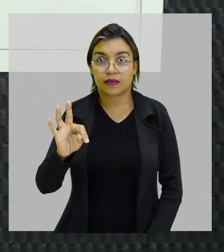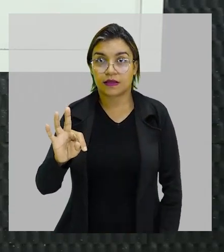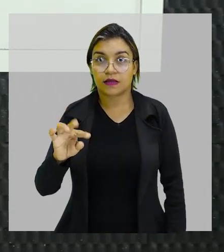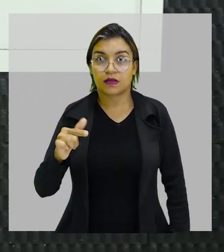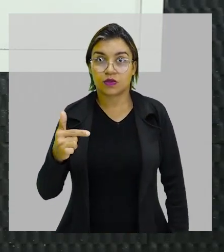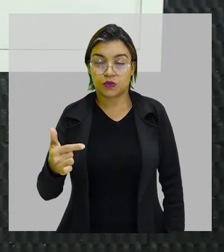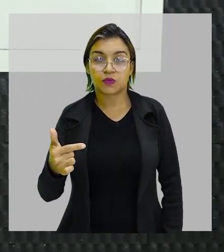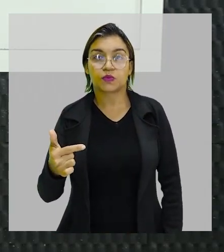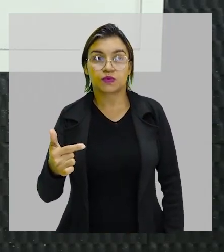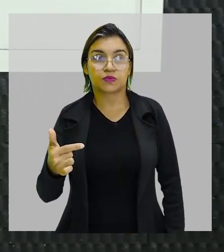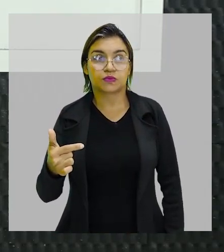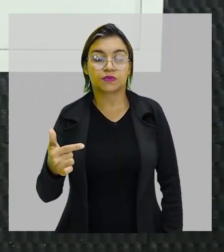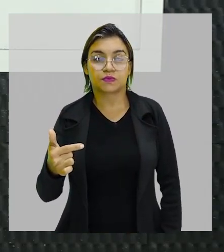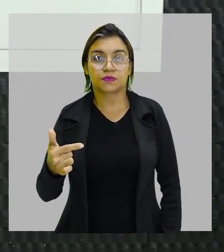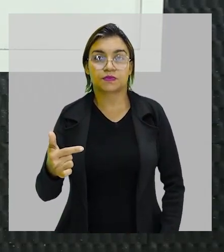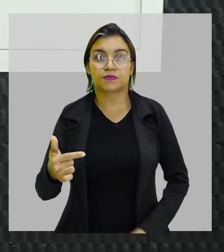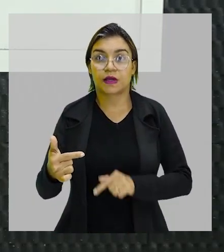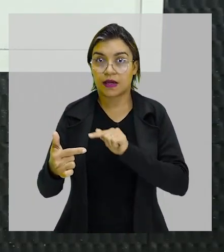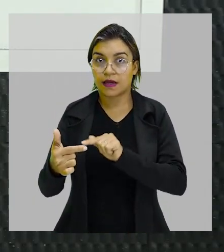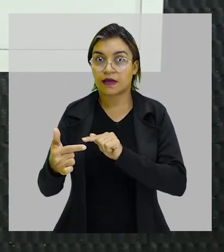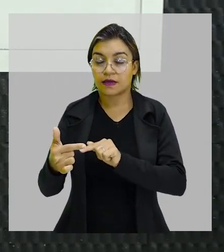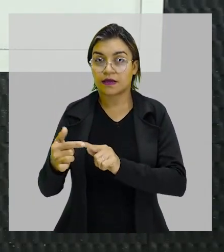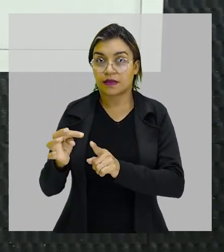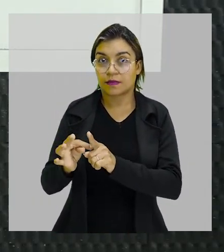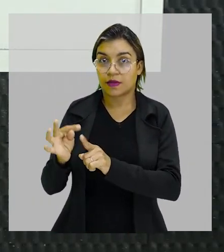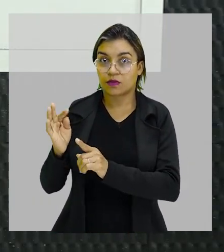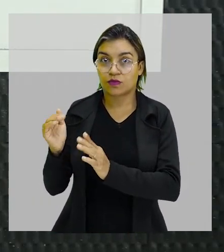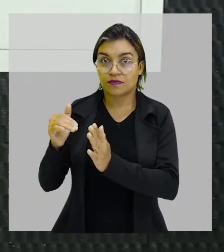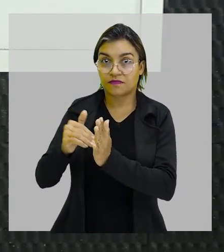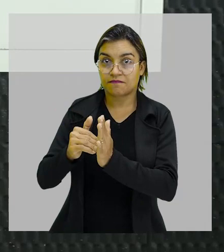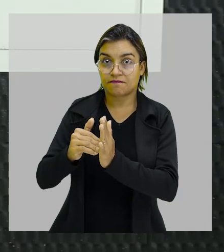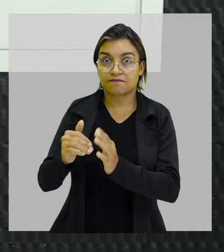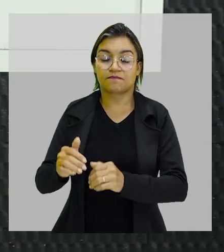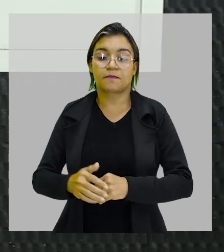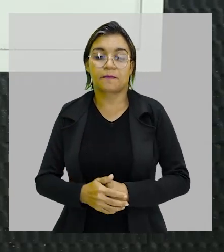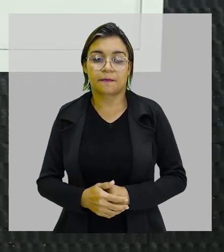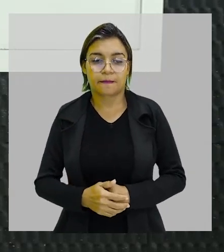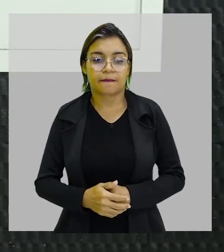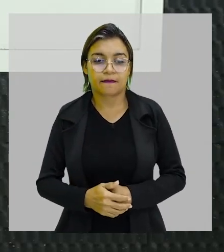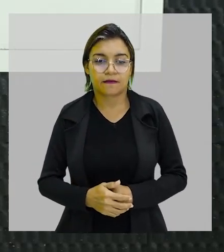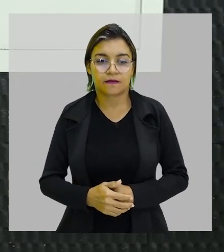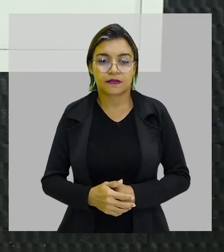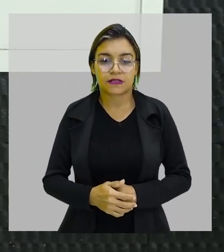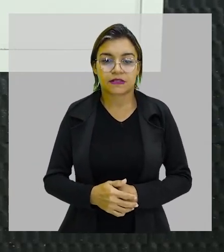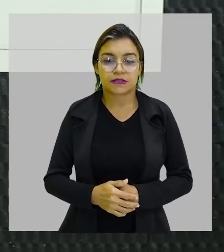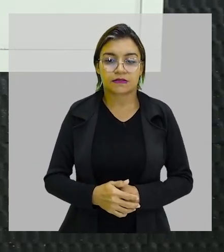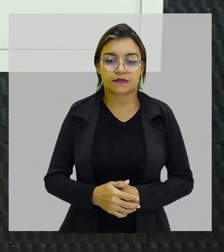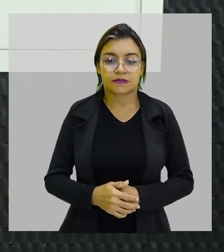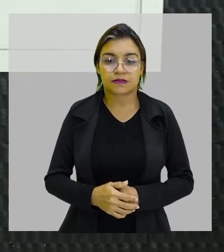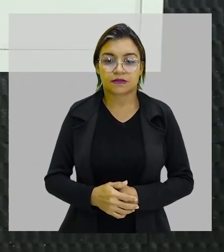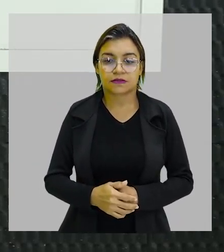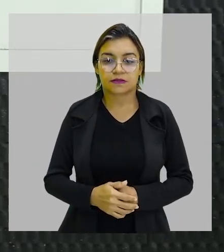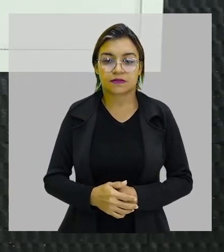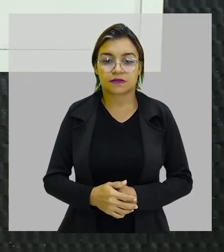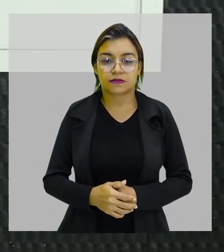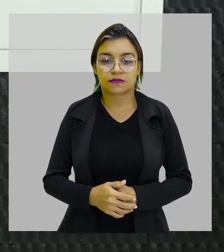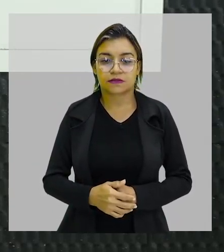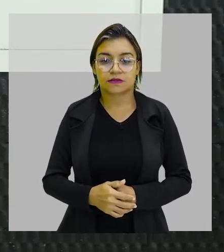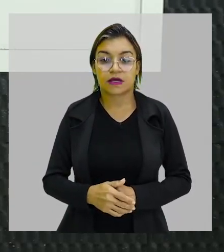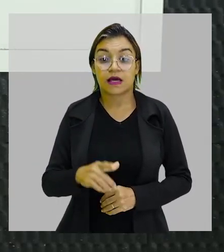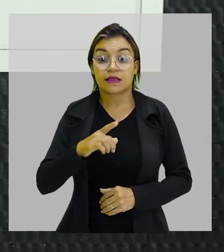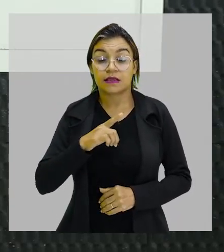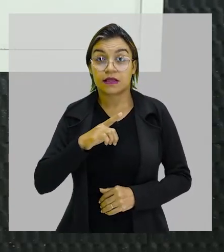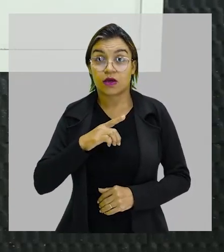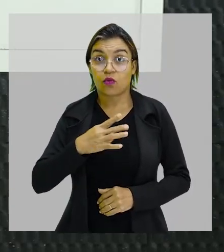É que vai ser a nossa temperatura final. Então voltando. Sem deixar variar a temperatura, são retirados 4